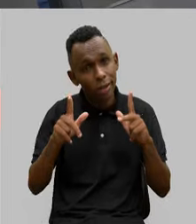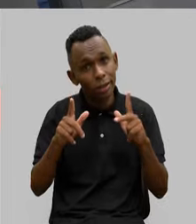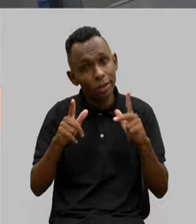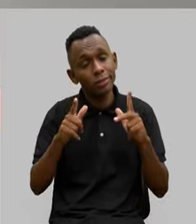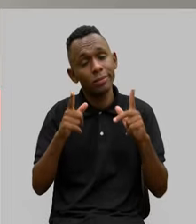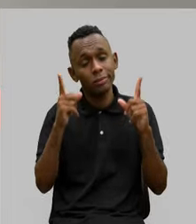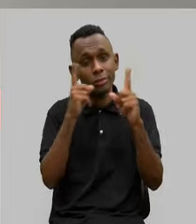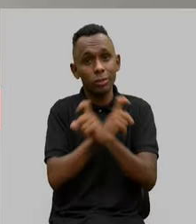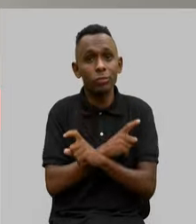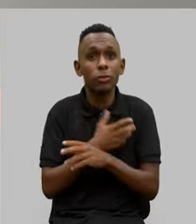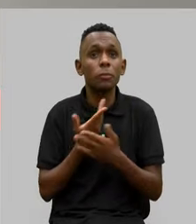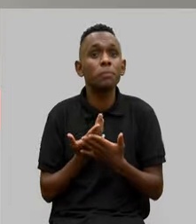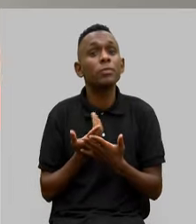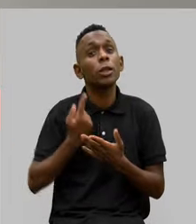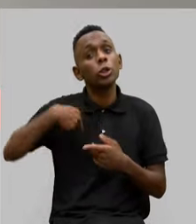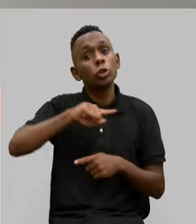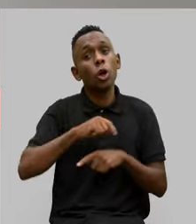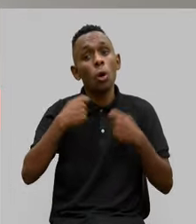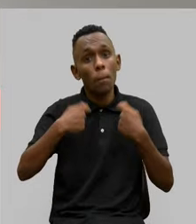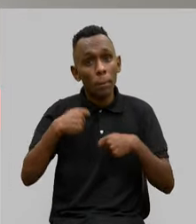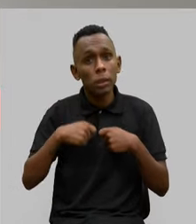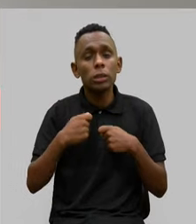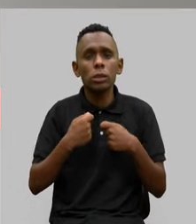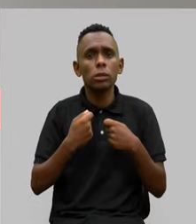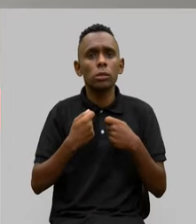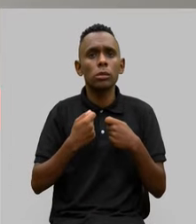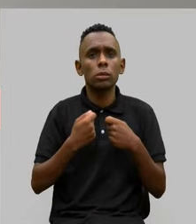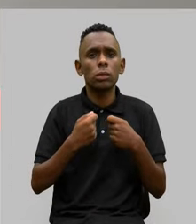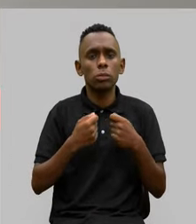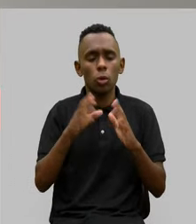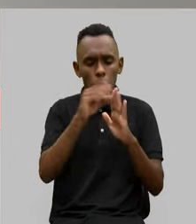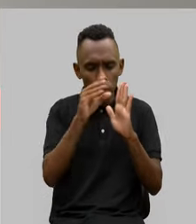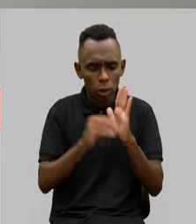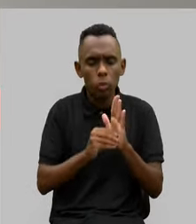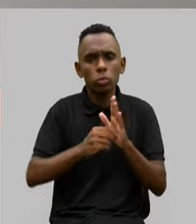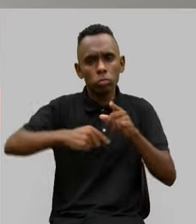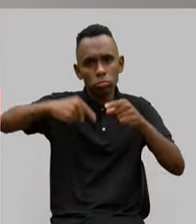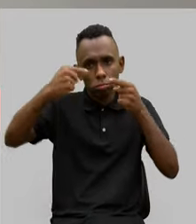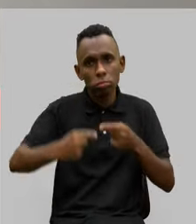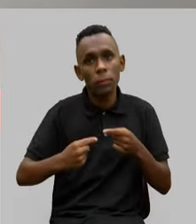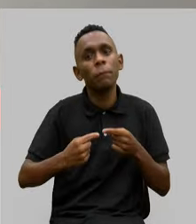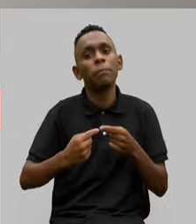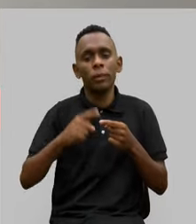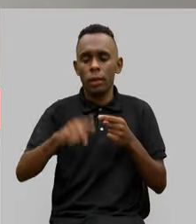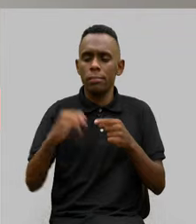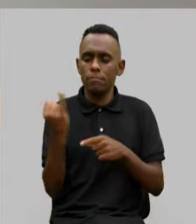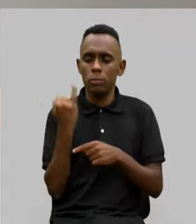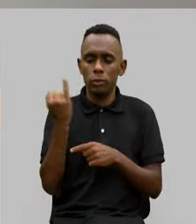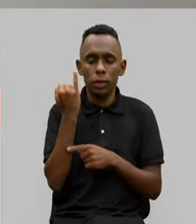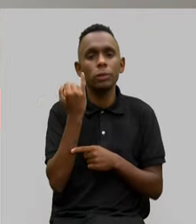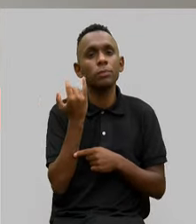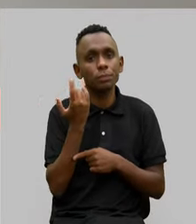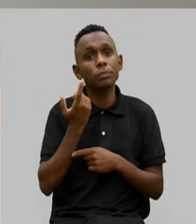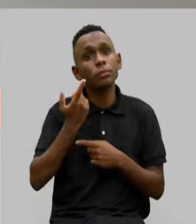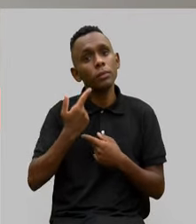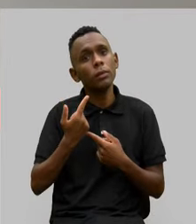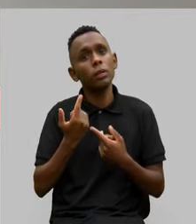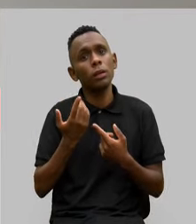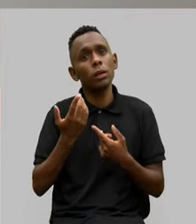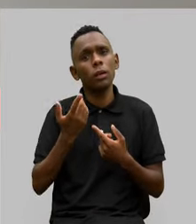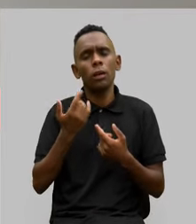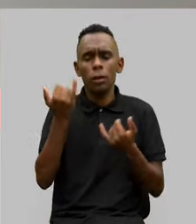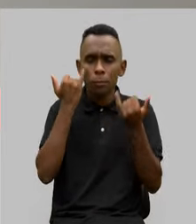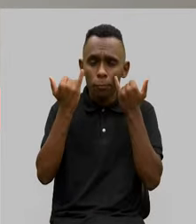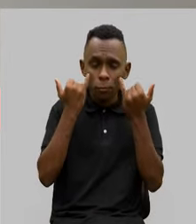dificuldades então a gente precisa disputar o seu conteúdo Então esse é um ponto importante né o o o Dário lembrou uma coisa